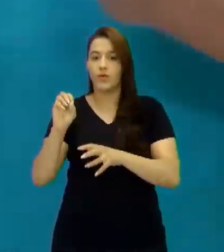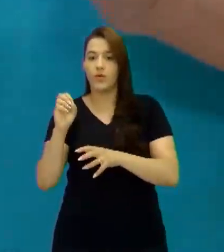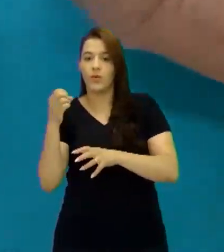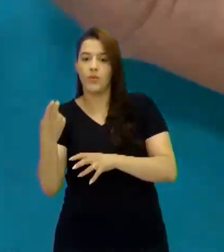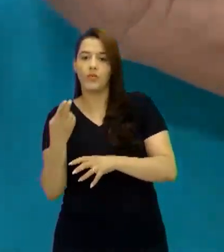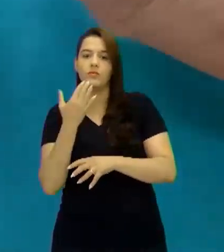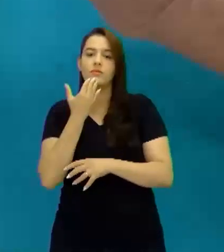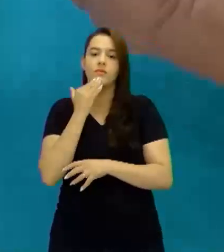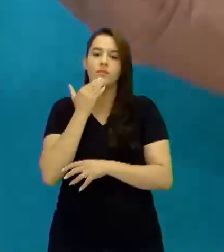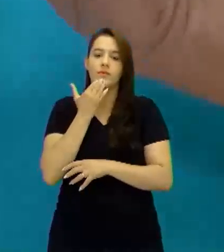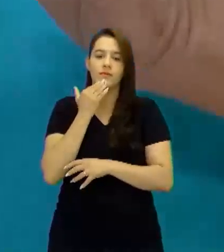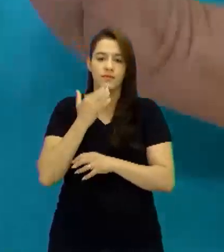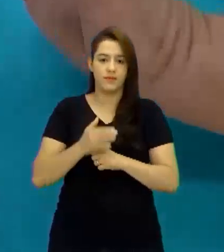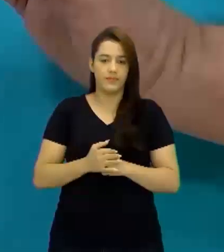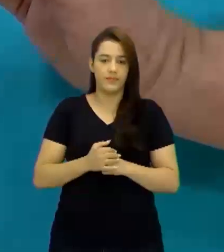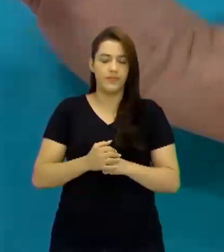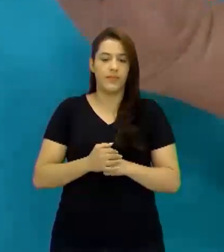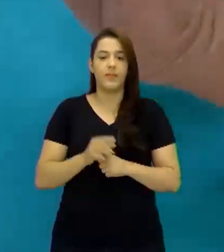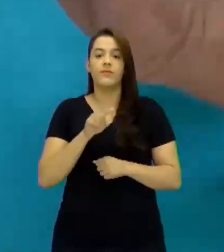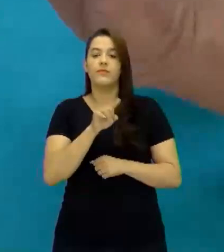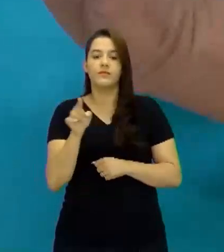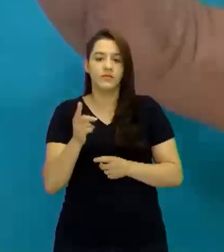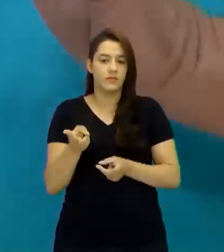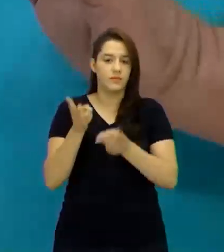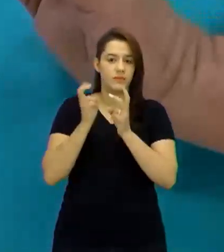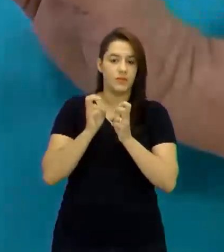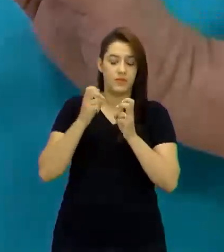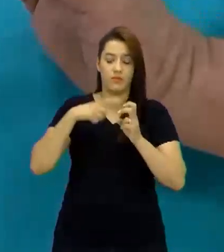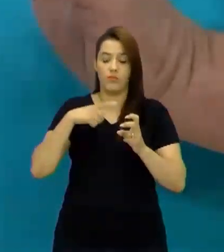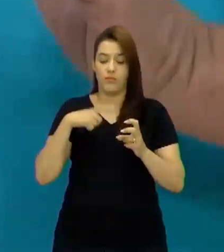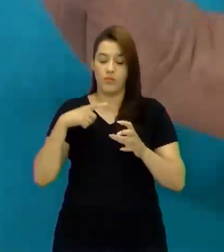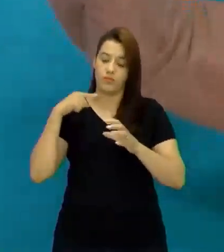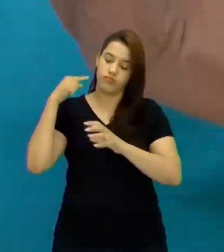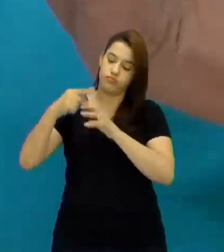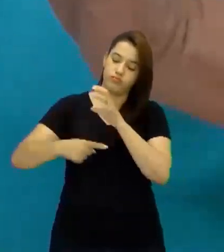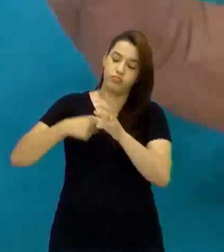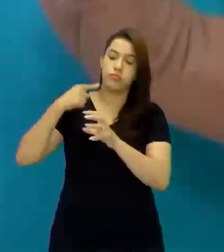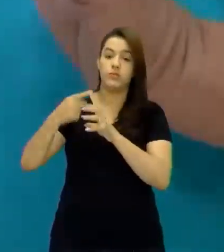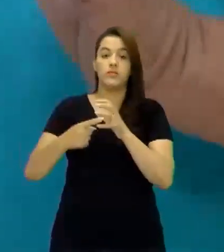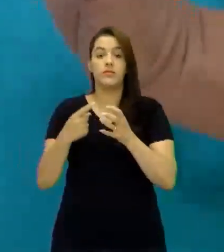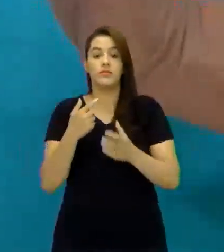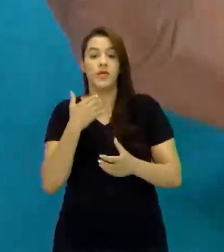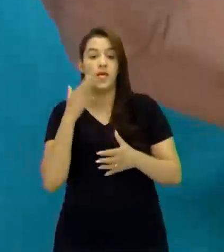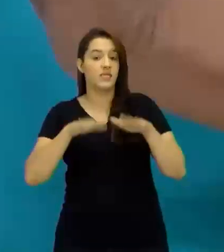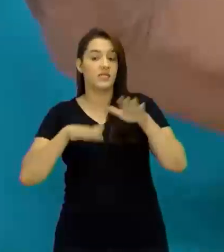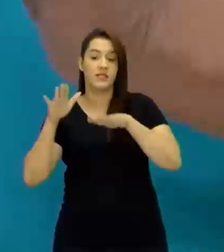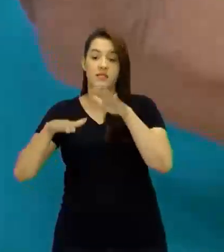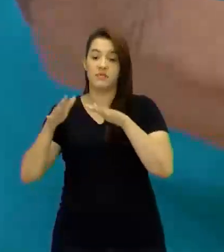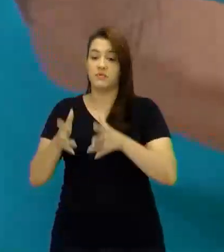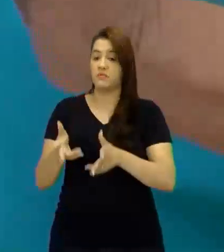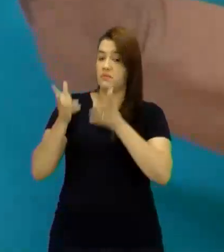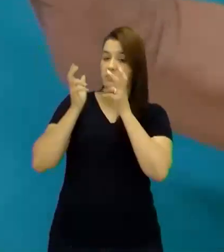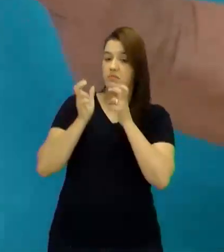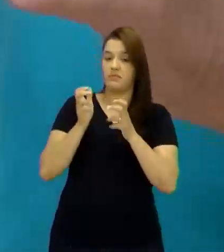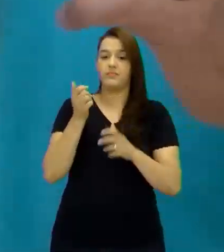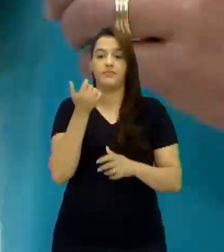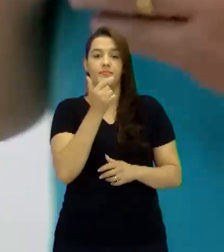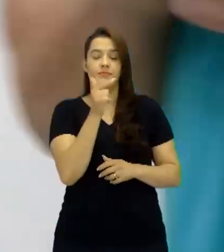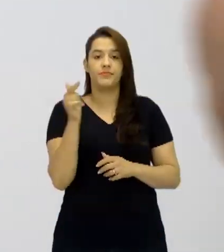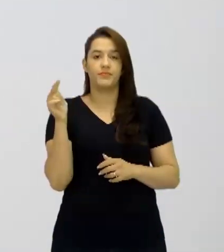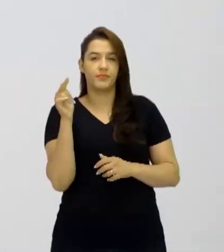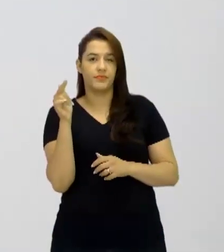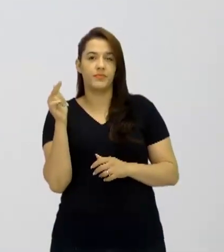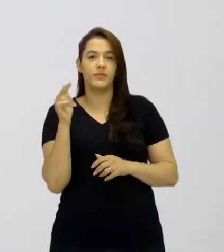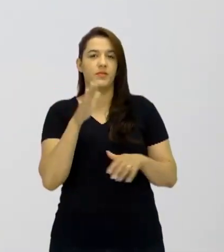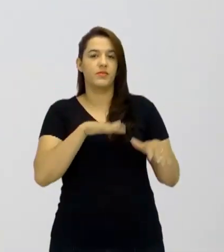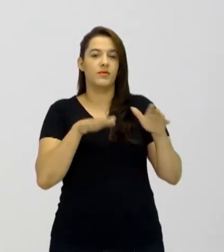né? Ó, porque o globo ele é razoavelmente grande, né? Então a gente não consegue aí perceber com muita... Não